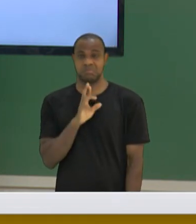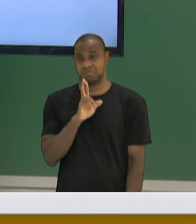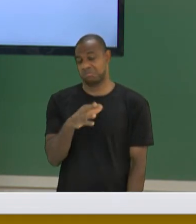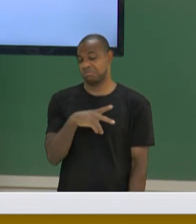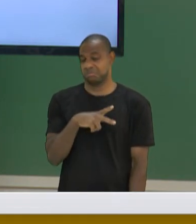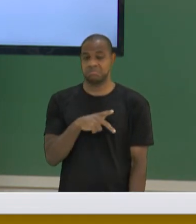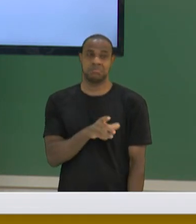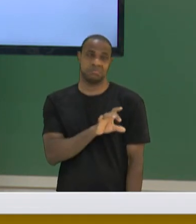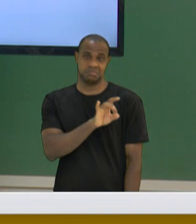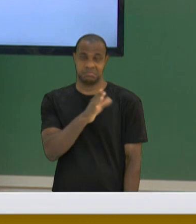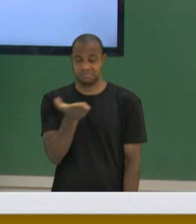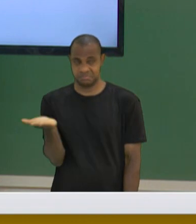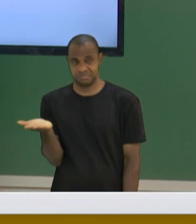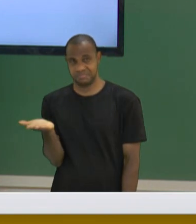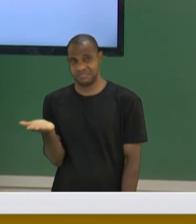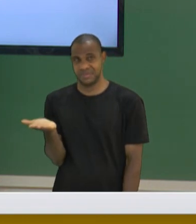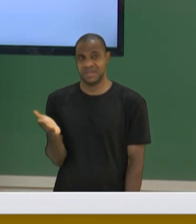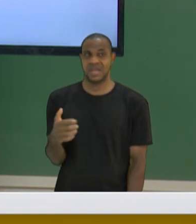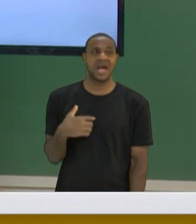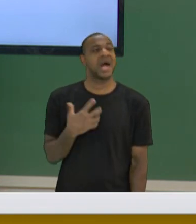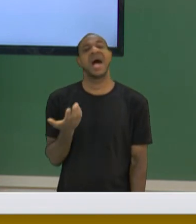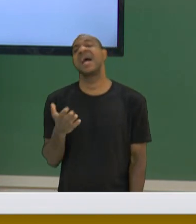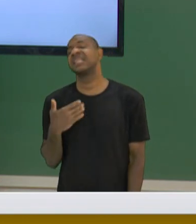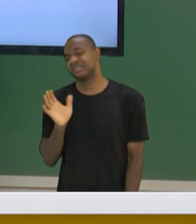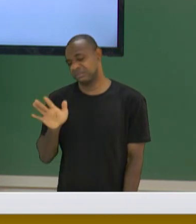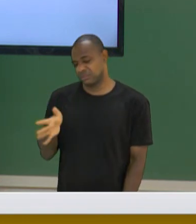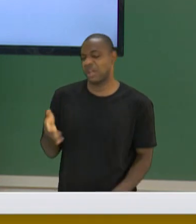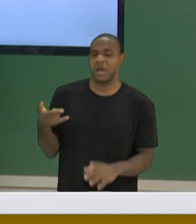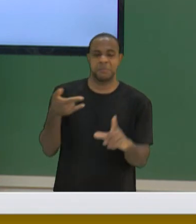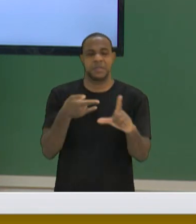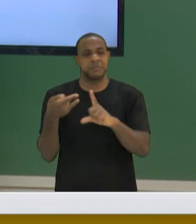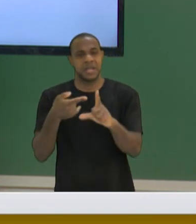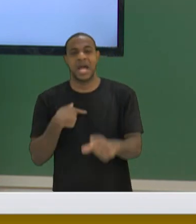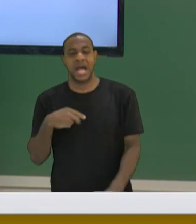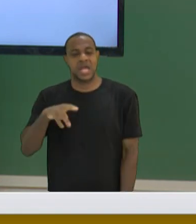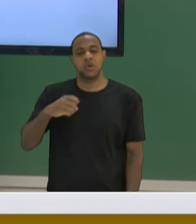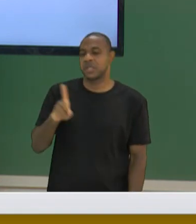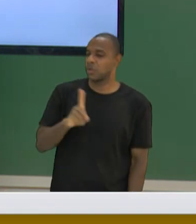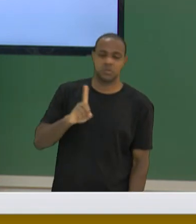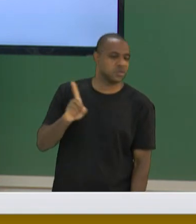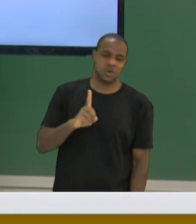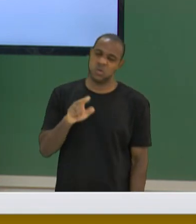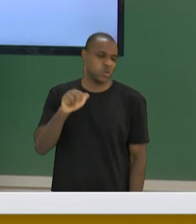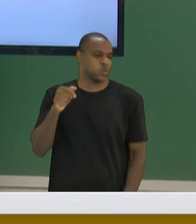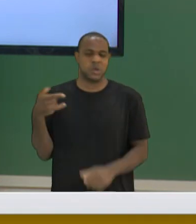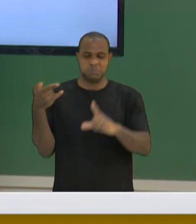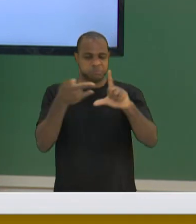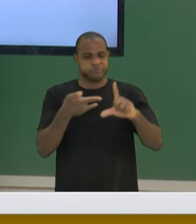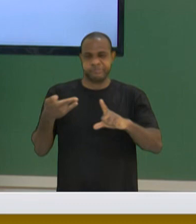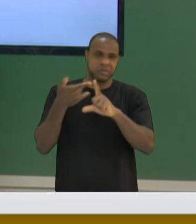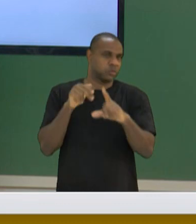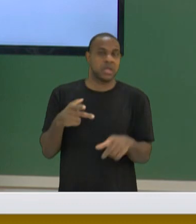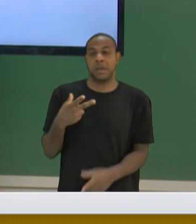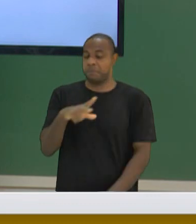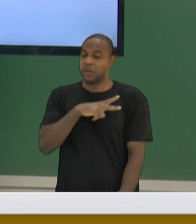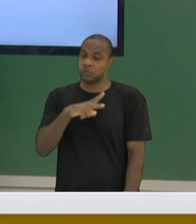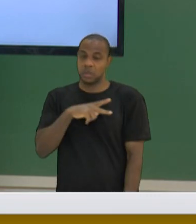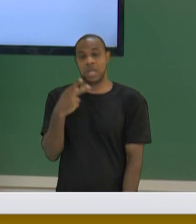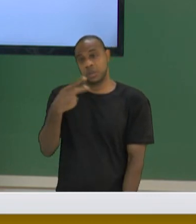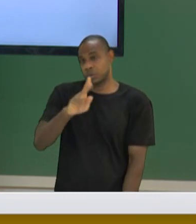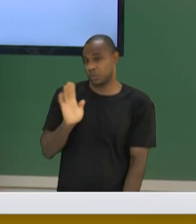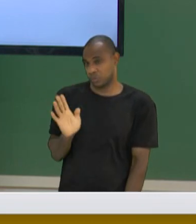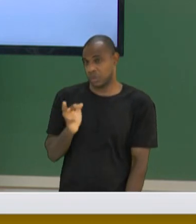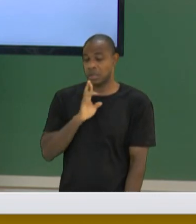convenção né pessoal porque você vai dizer assim eu já participei não eu não participei é uma coisa muito sua muito